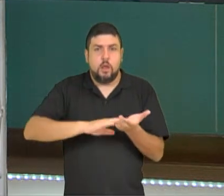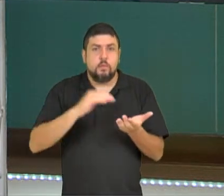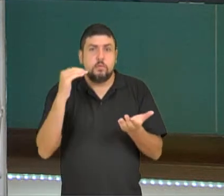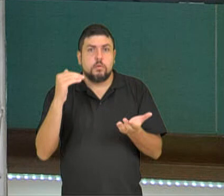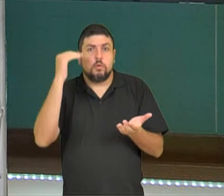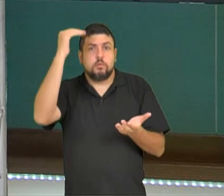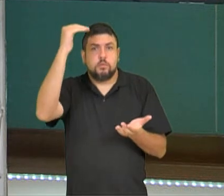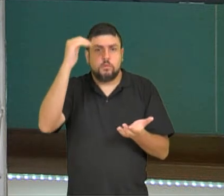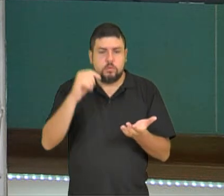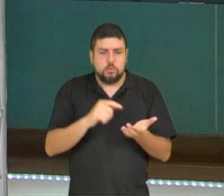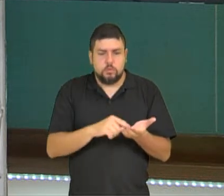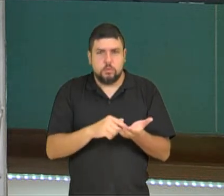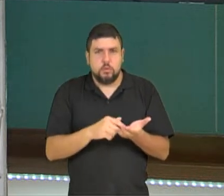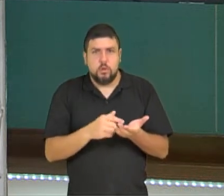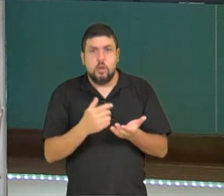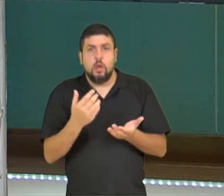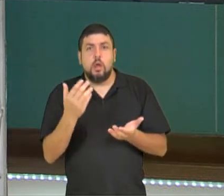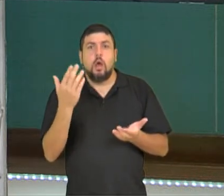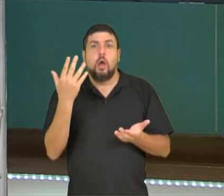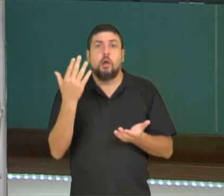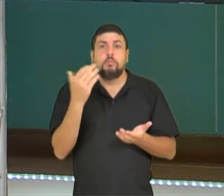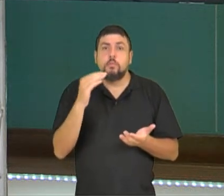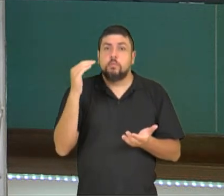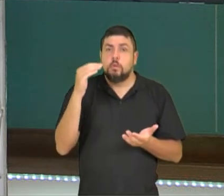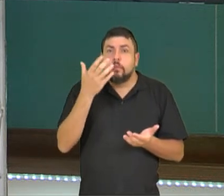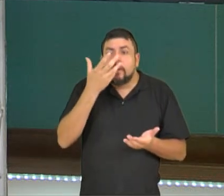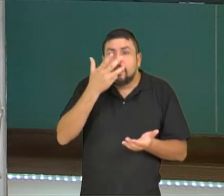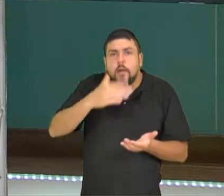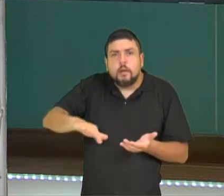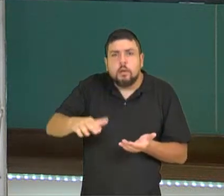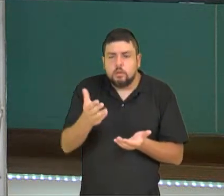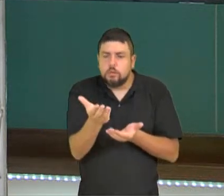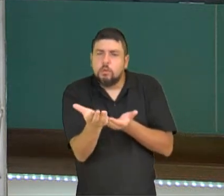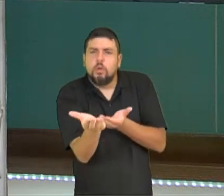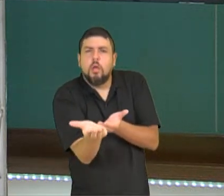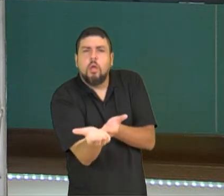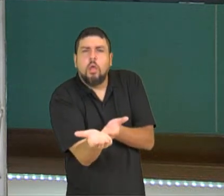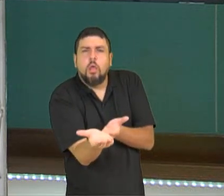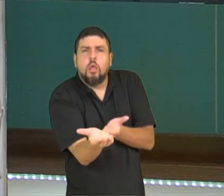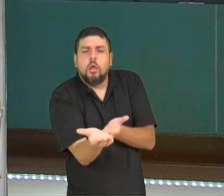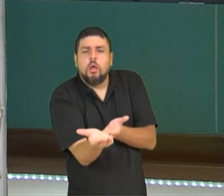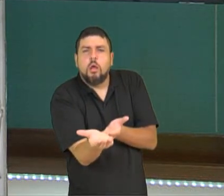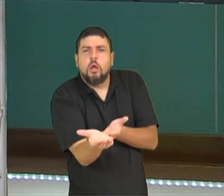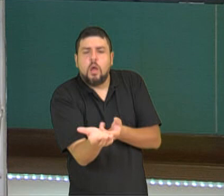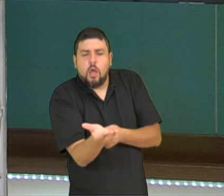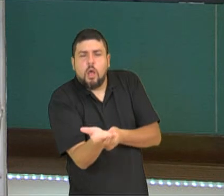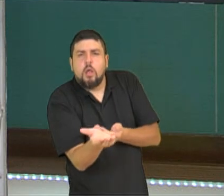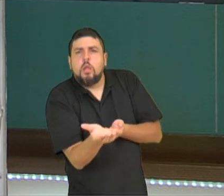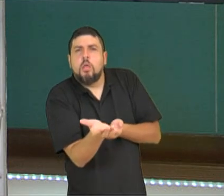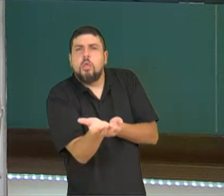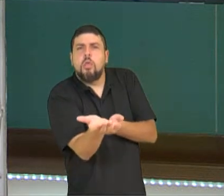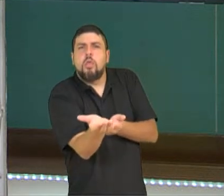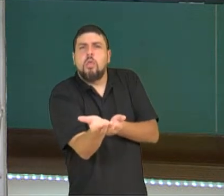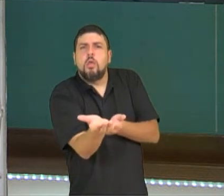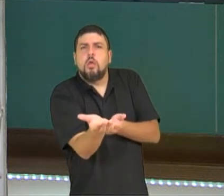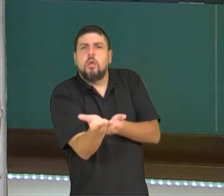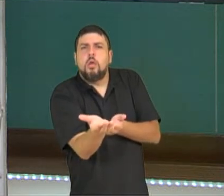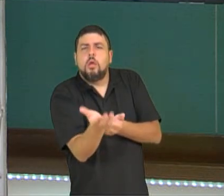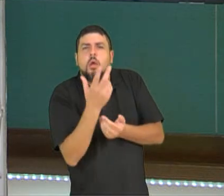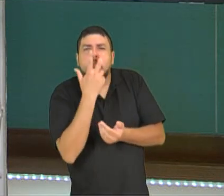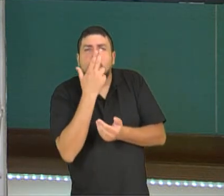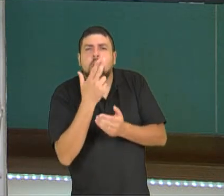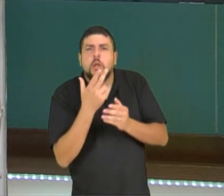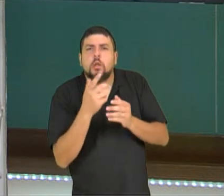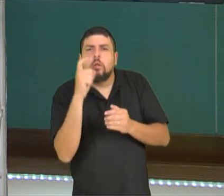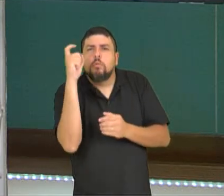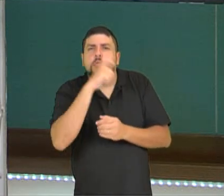e uma mão de criança que é um protótipo, né? Mentindo, mostrando de uma forma aí para outra